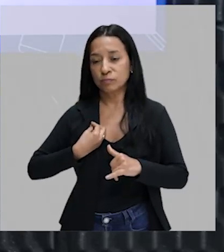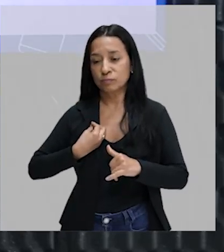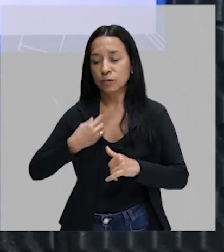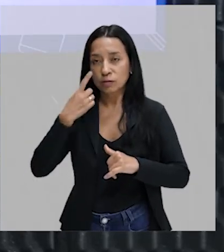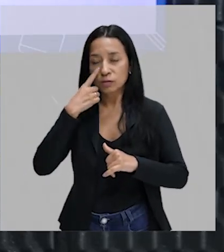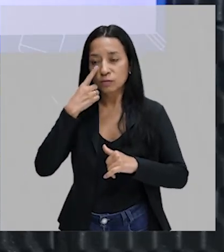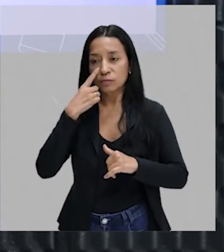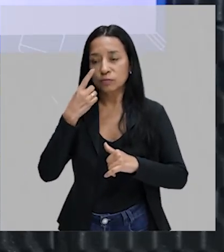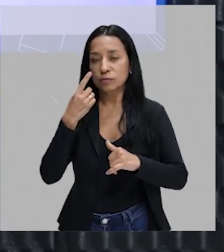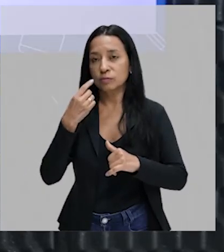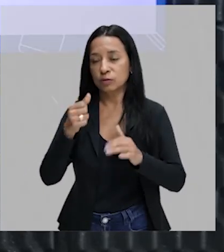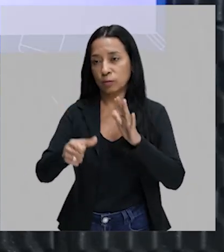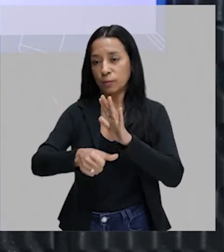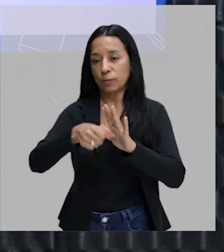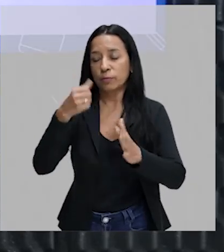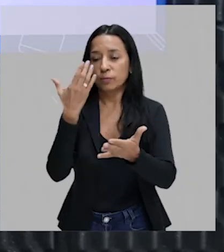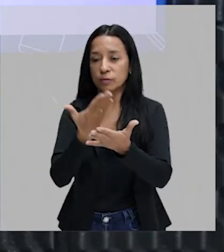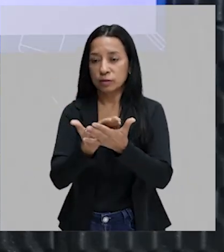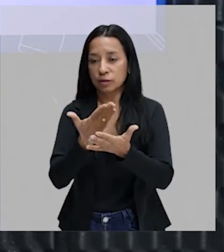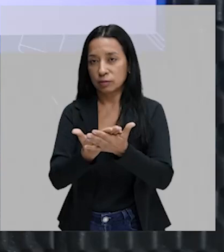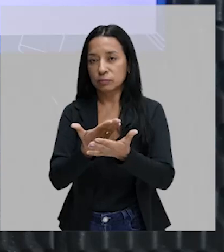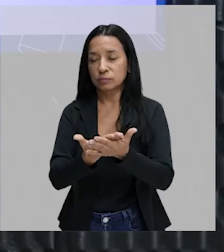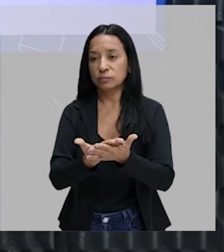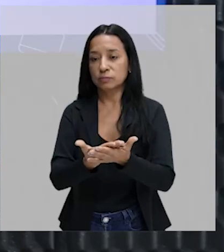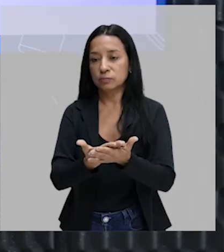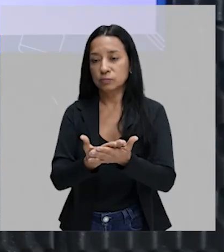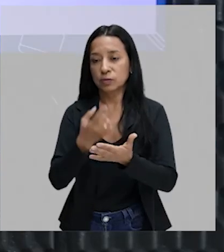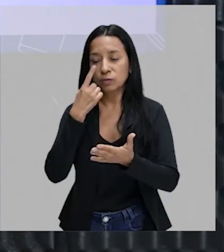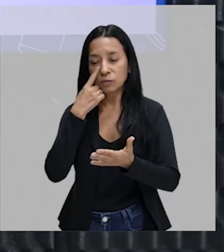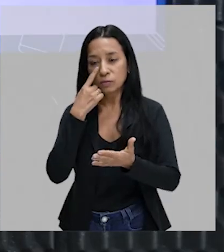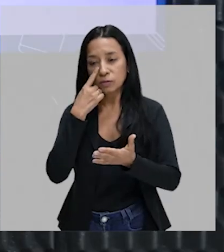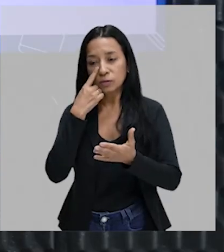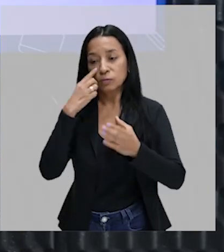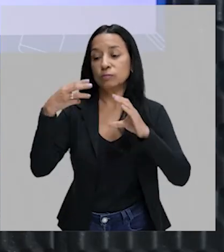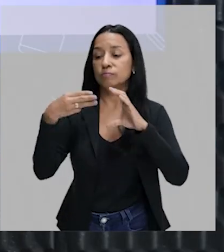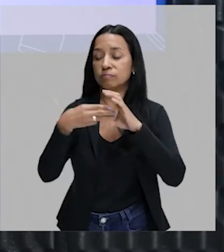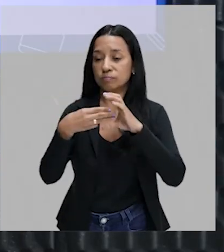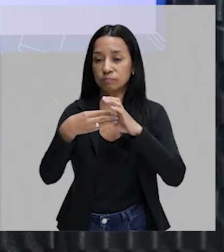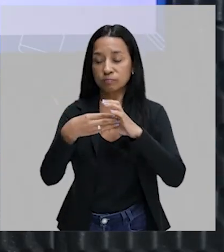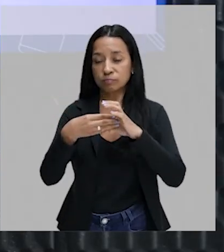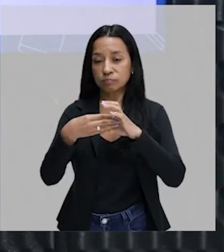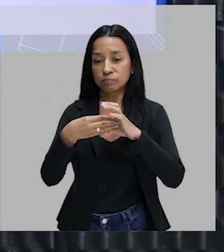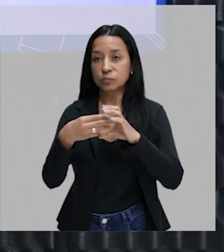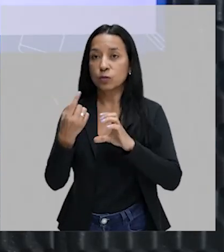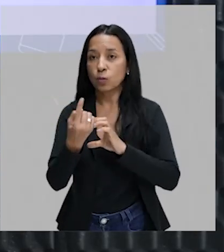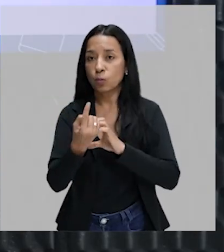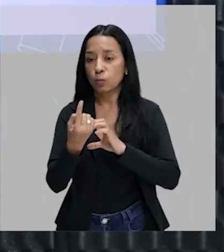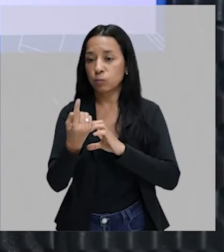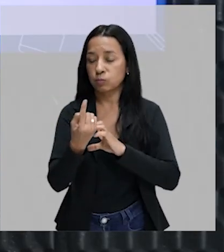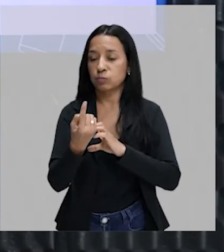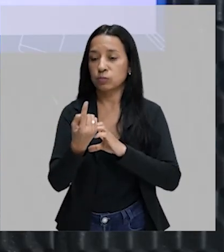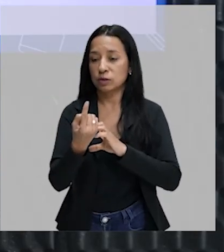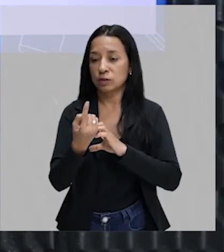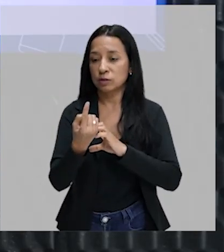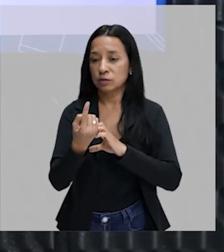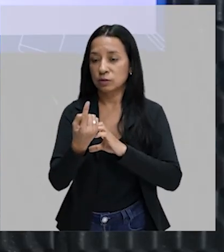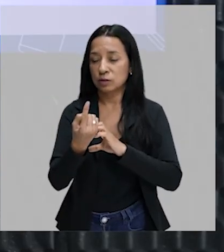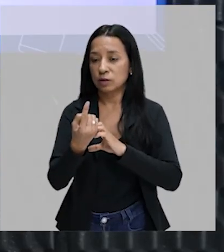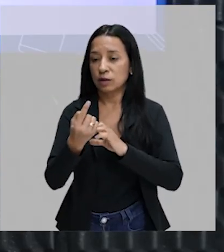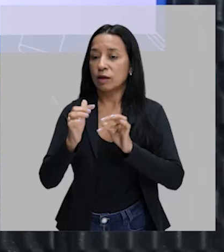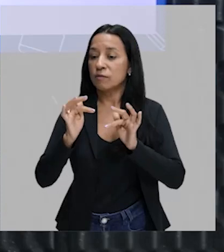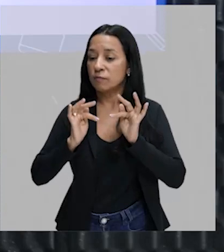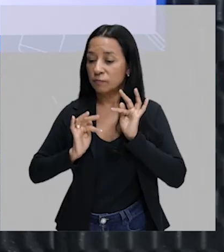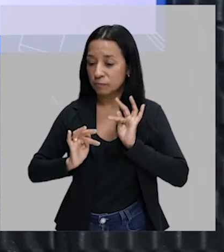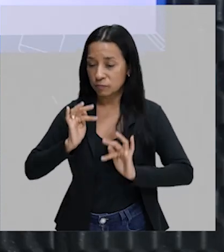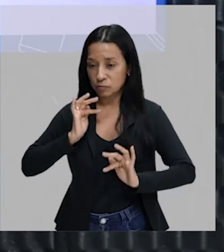vimos na primeira aula a respeito da citologia, nós vimos que a célula ela é a unidade fisiológica de